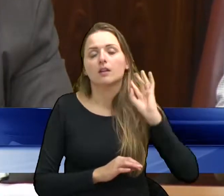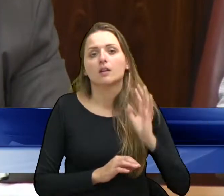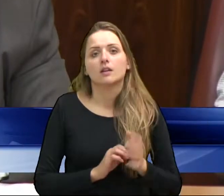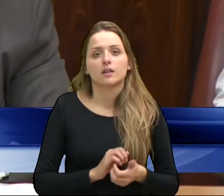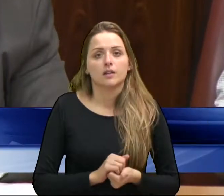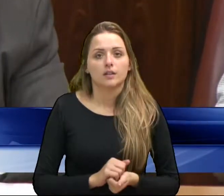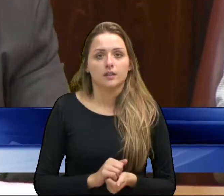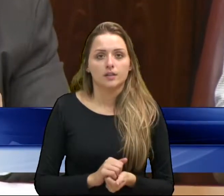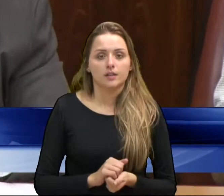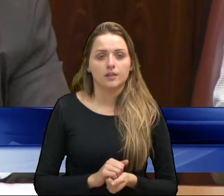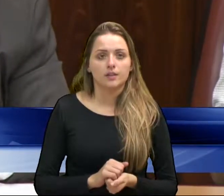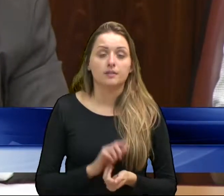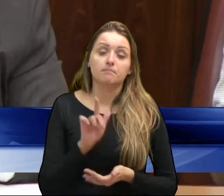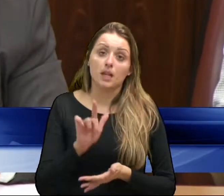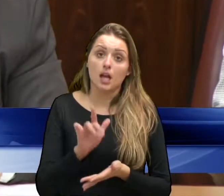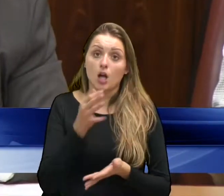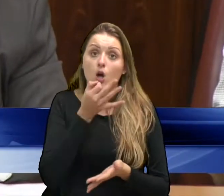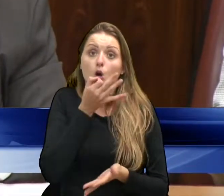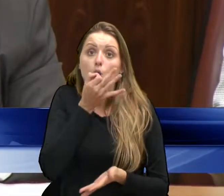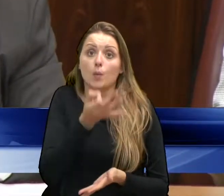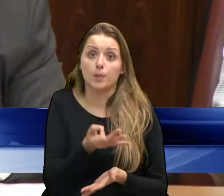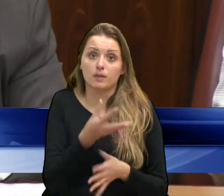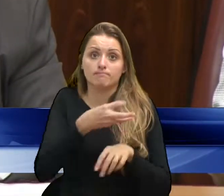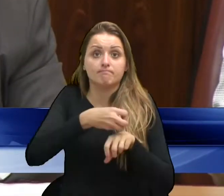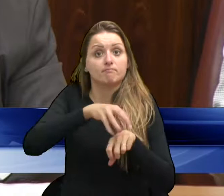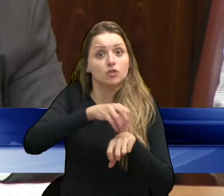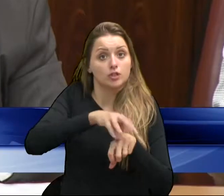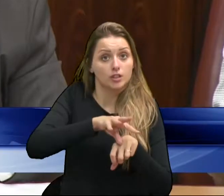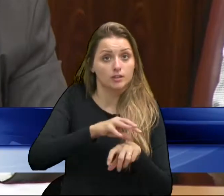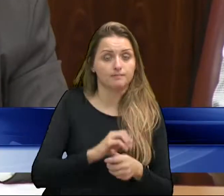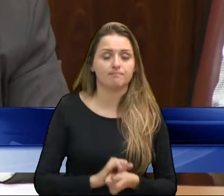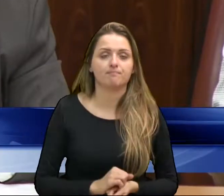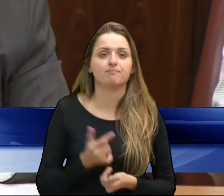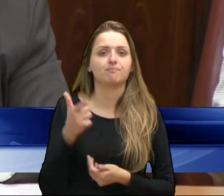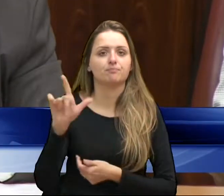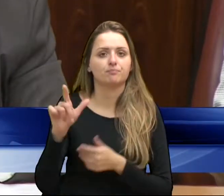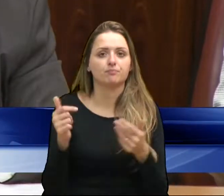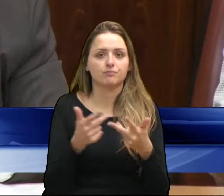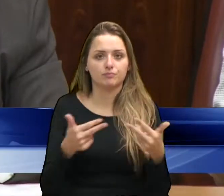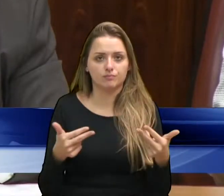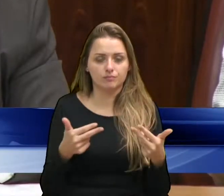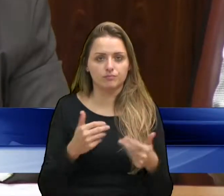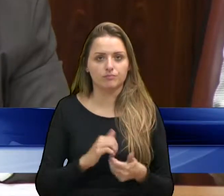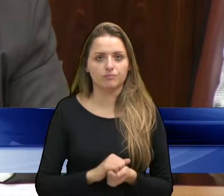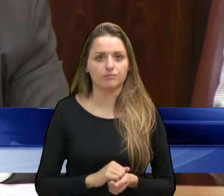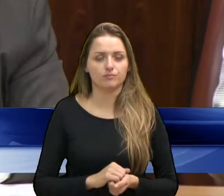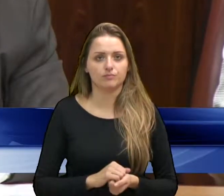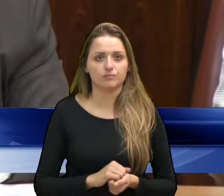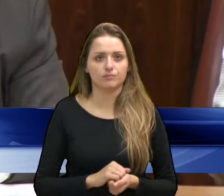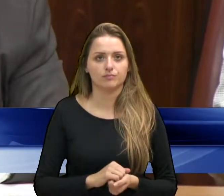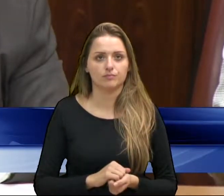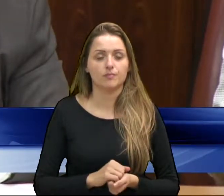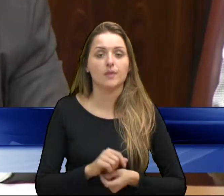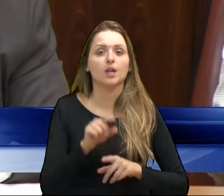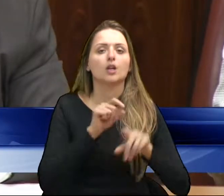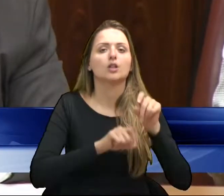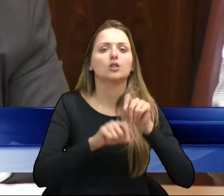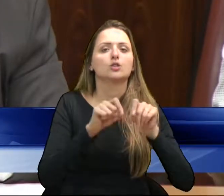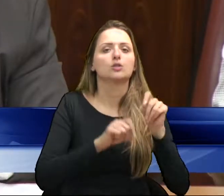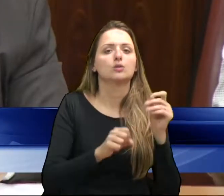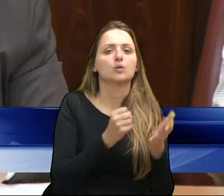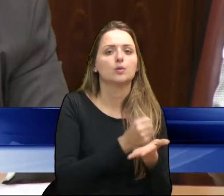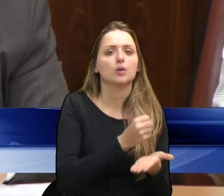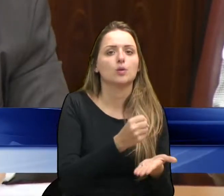uma sugestão. Okay? Outra coisa. A parte contratual,